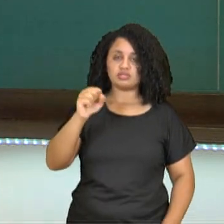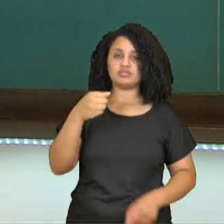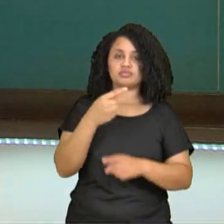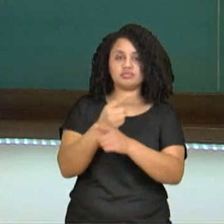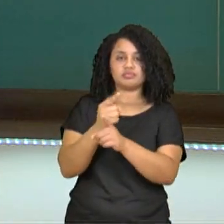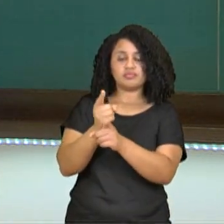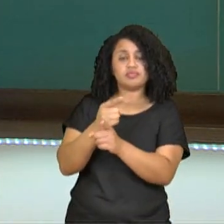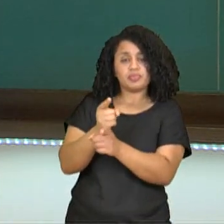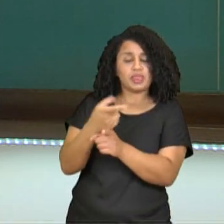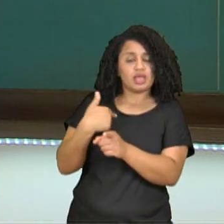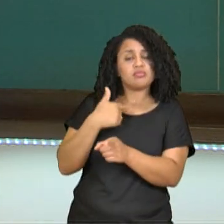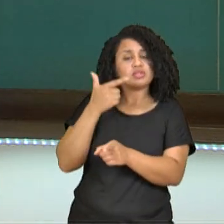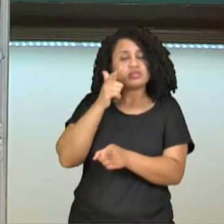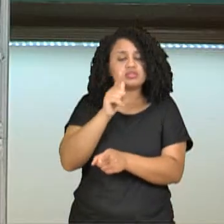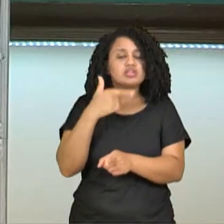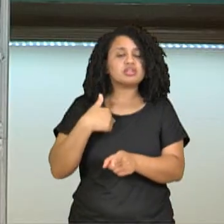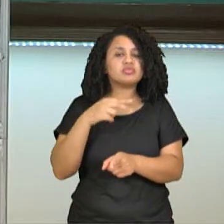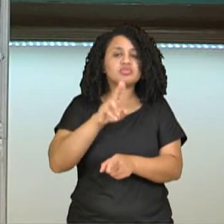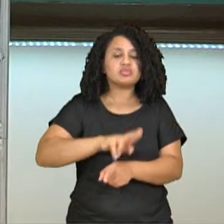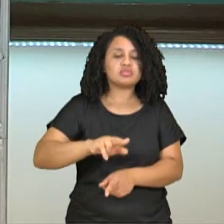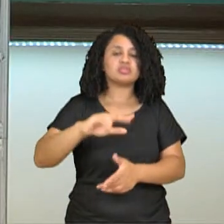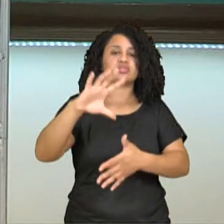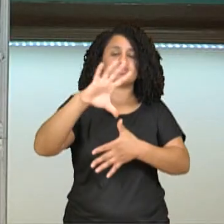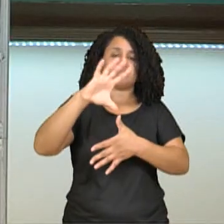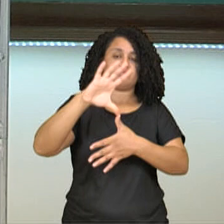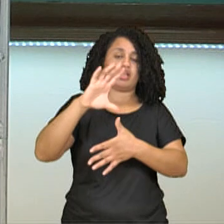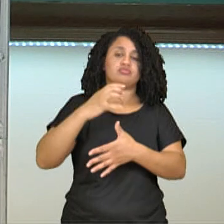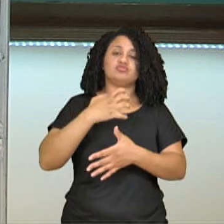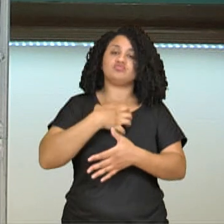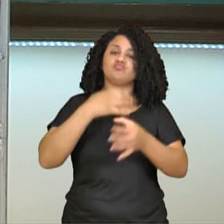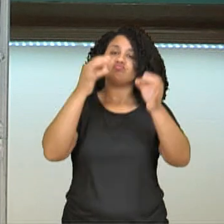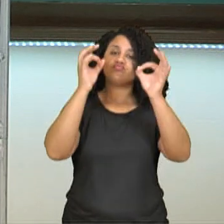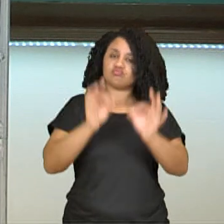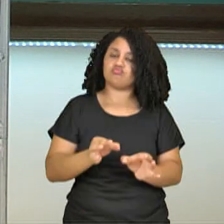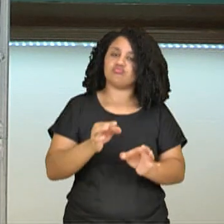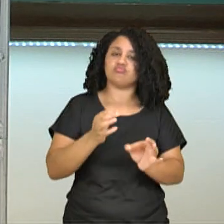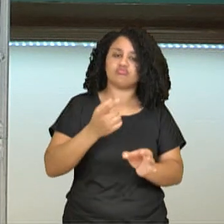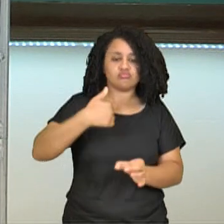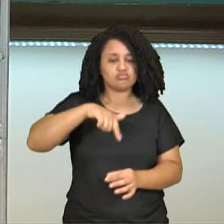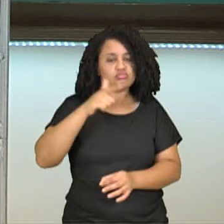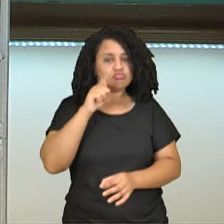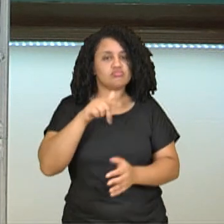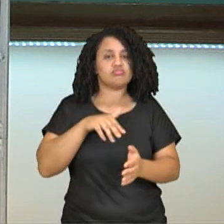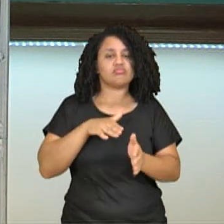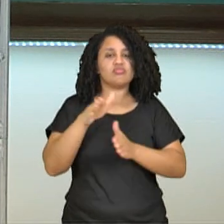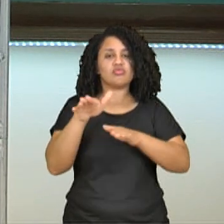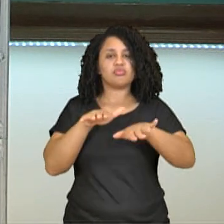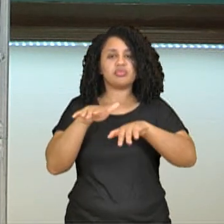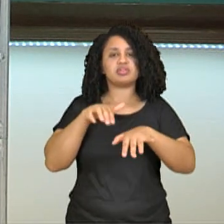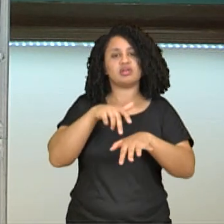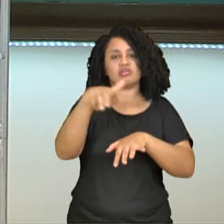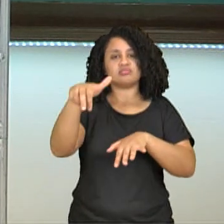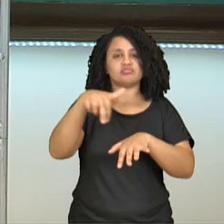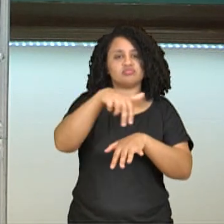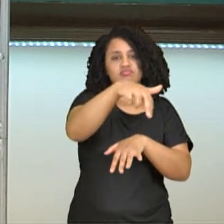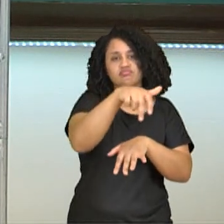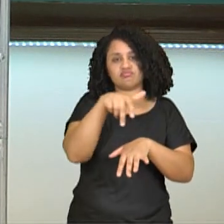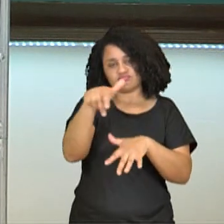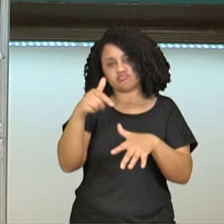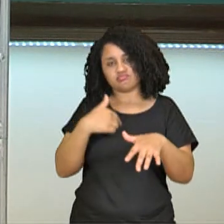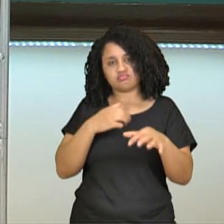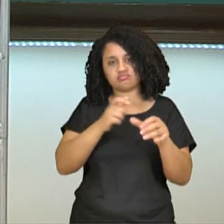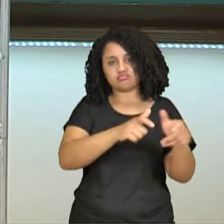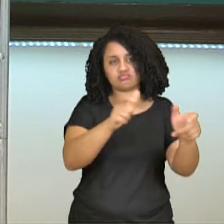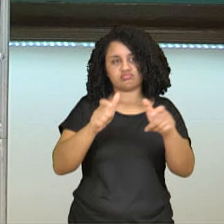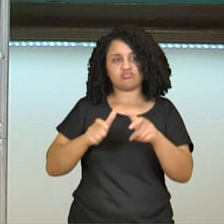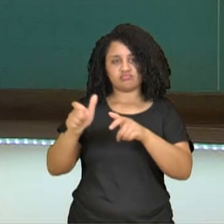mapa, para que nós possamos utilizar o mapa de forma correta para nos deslocarmos pela superfície terrestre.